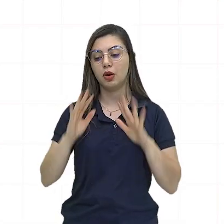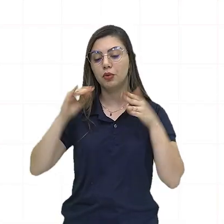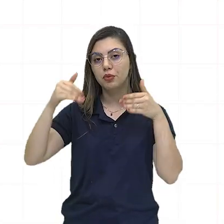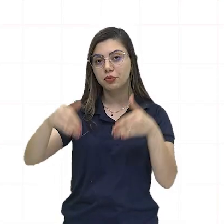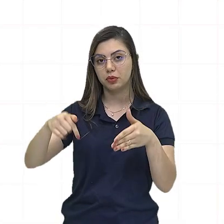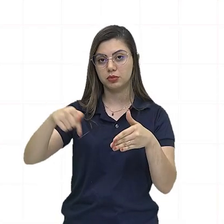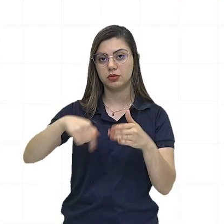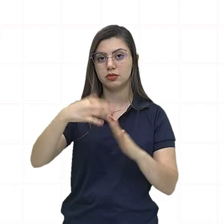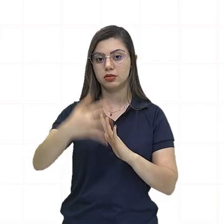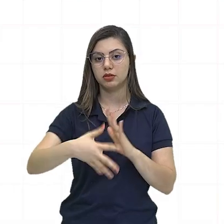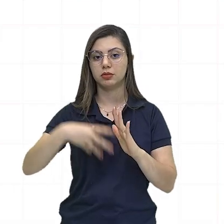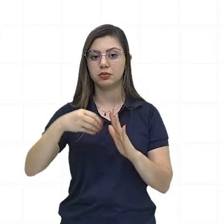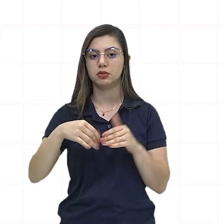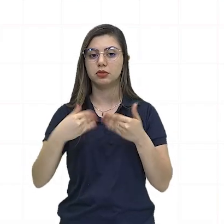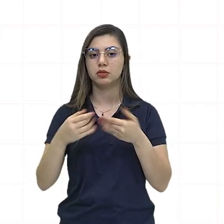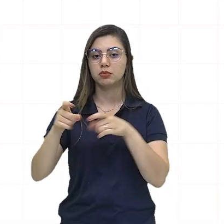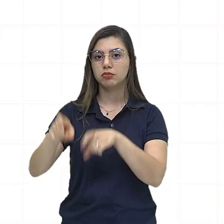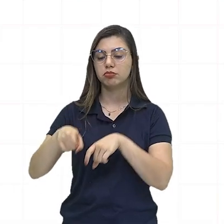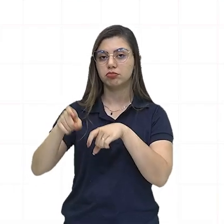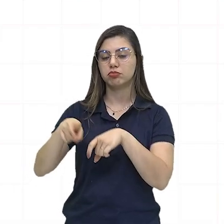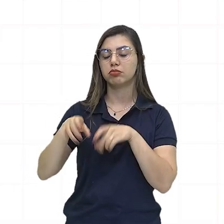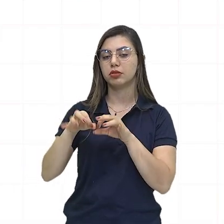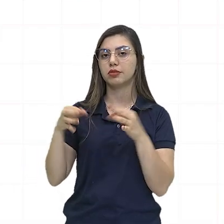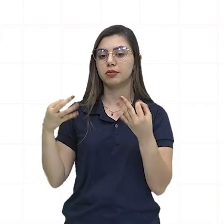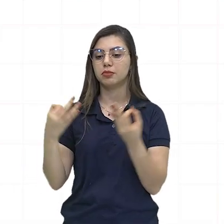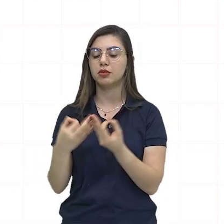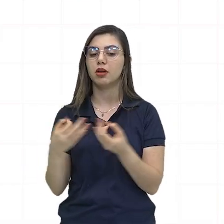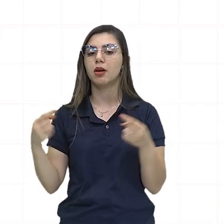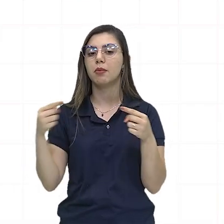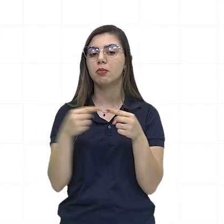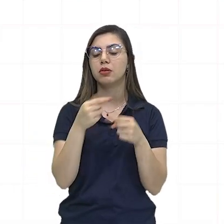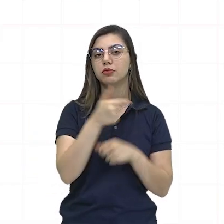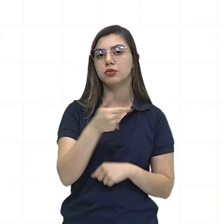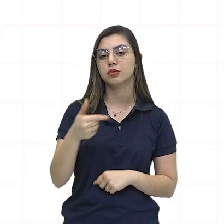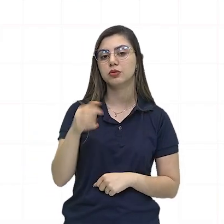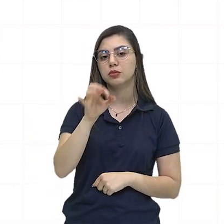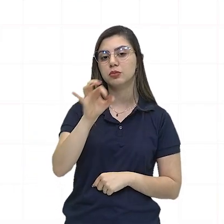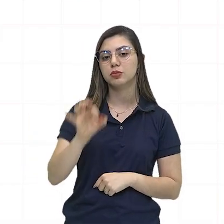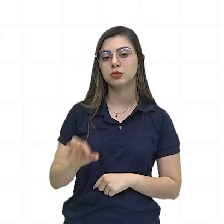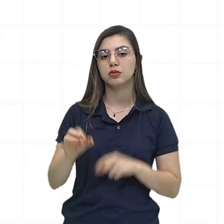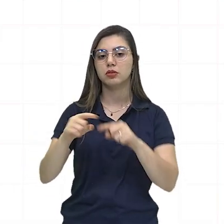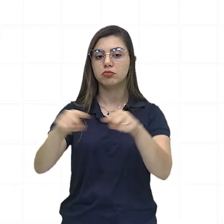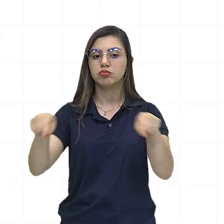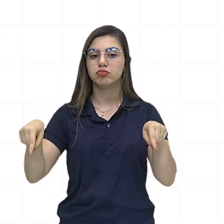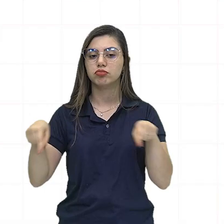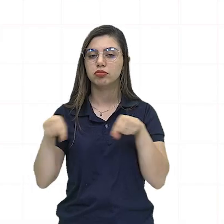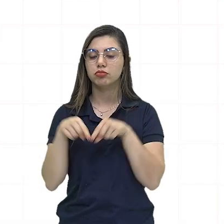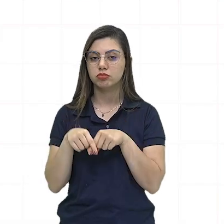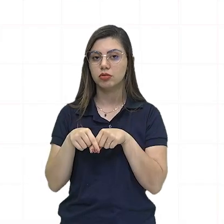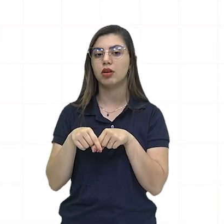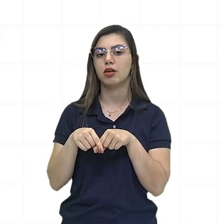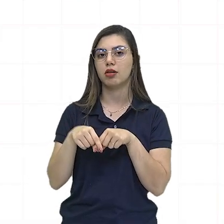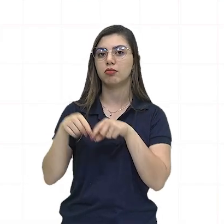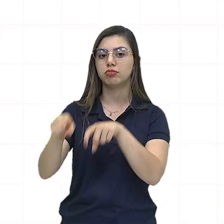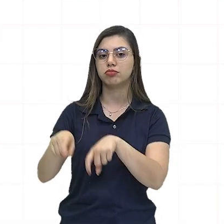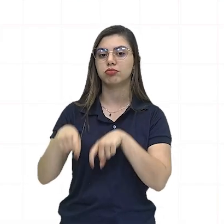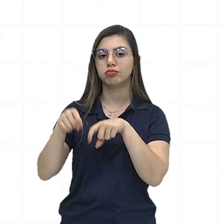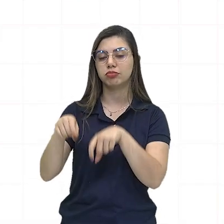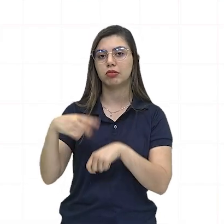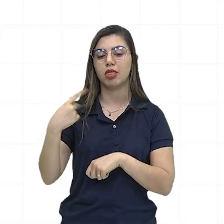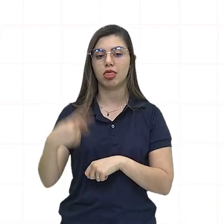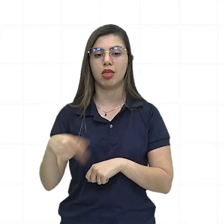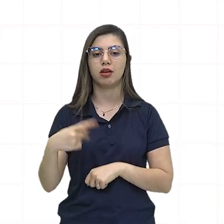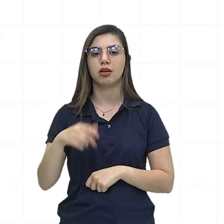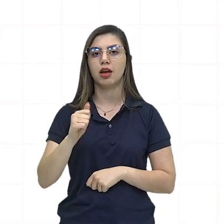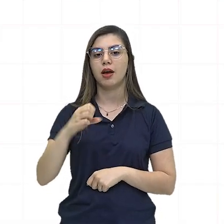familiar, ela detém 22% das terras nos estabelecimentos rurais da Amazônia